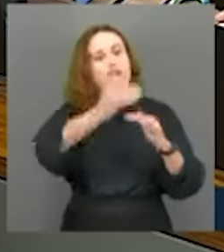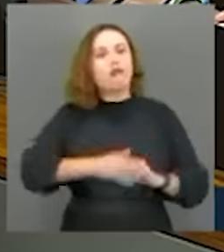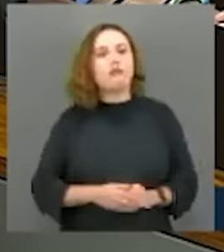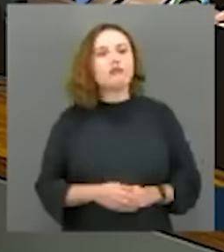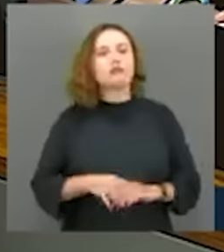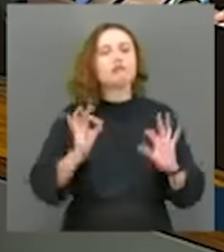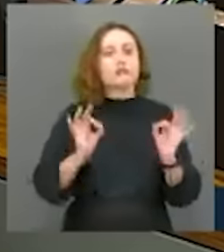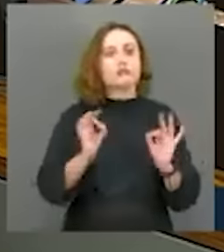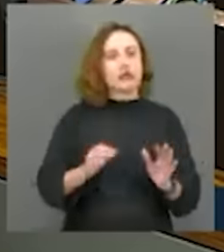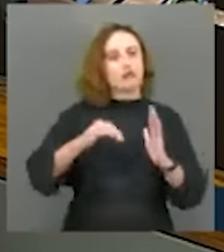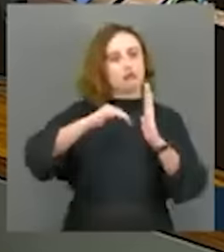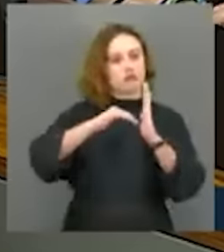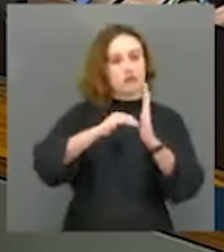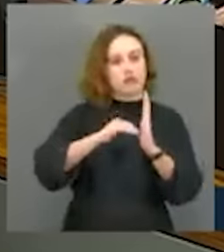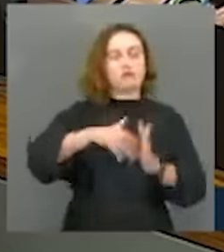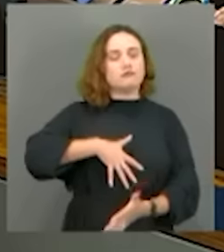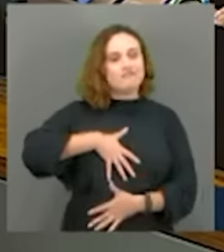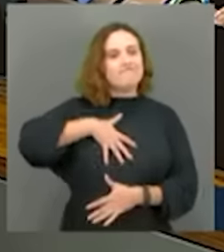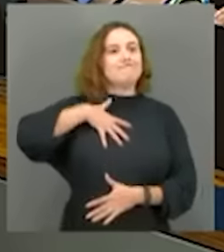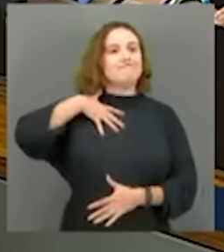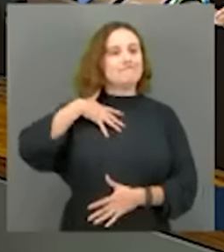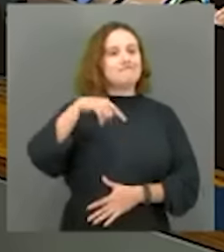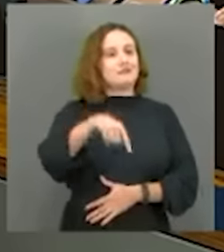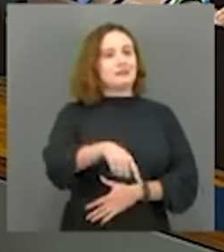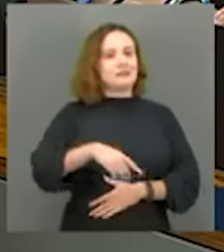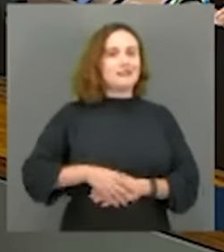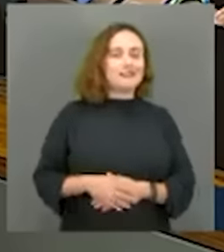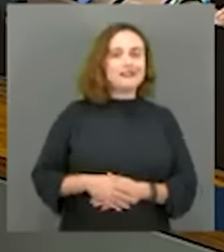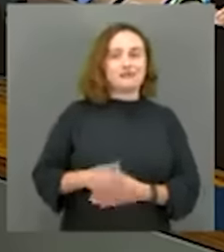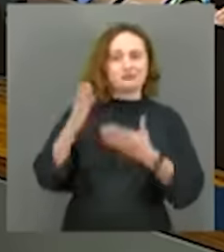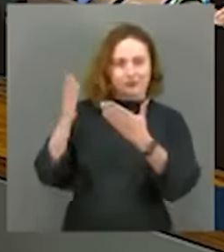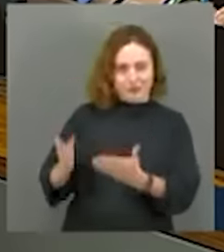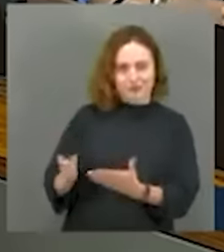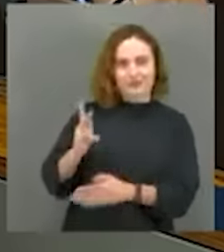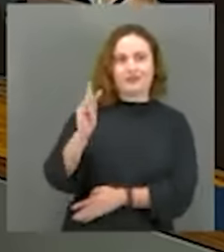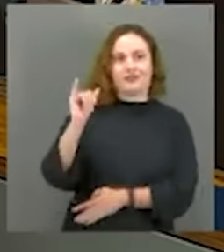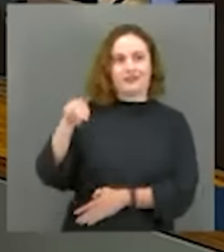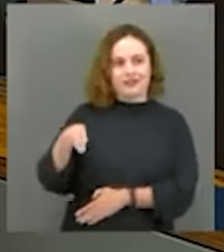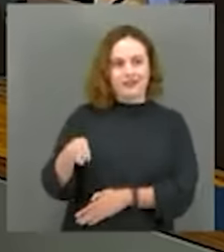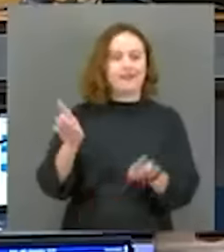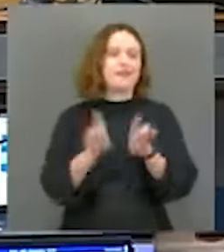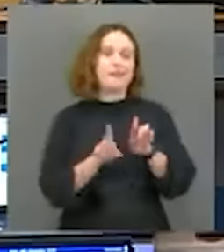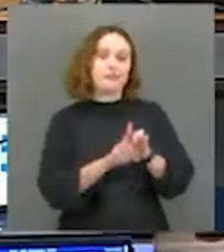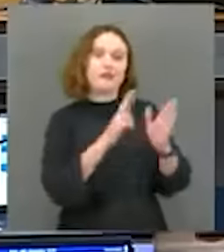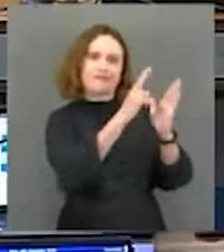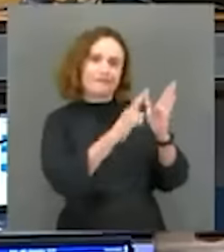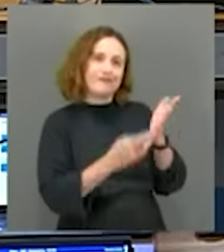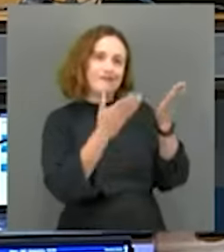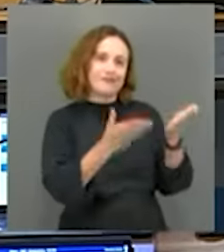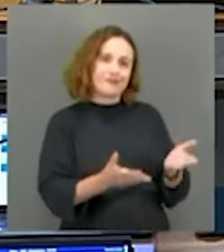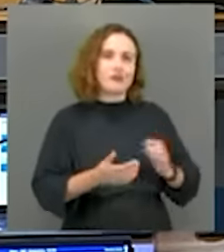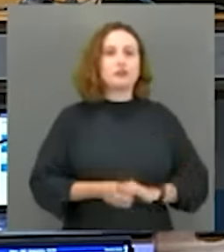casa se orgulha tanto do que está aqui é o pai da matéria e vossa excelência como relator como não há